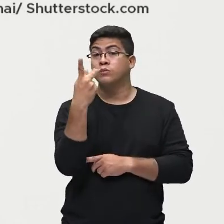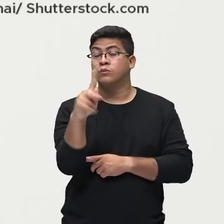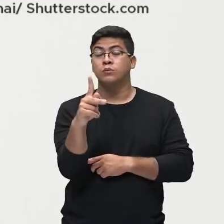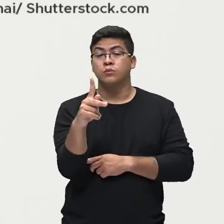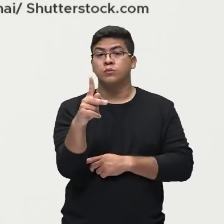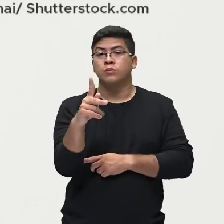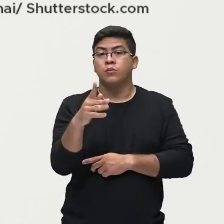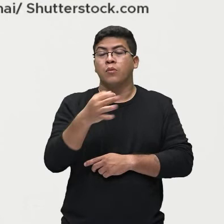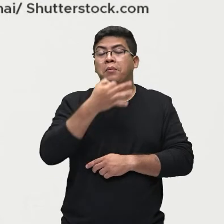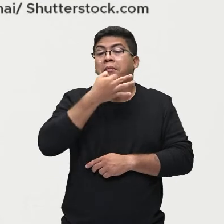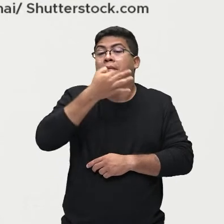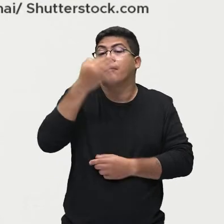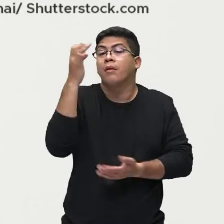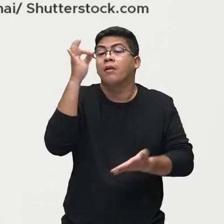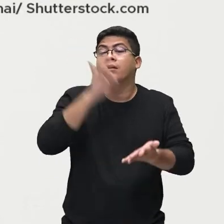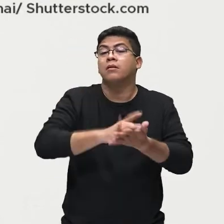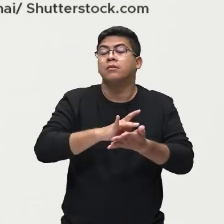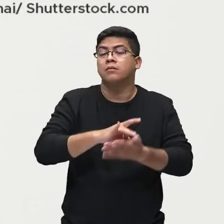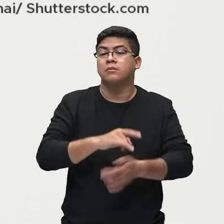Ok?